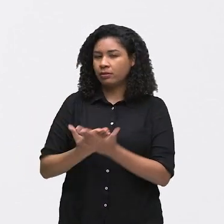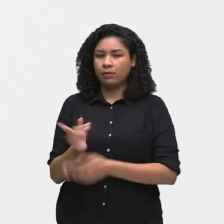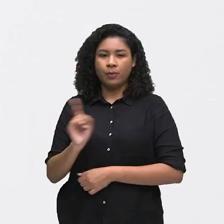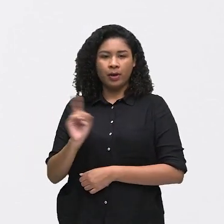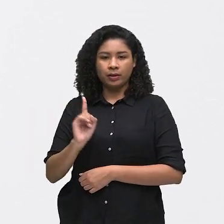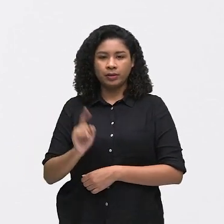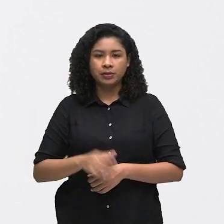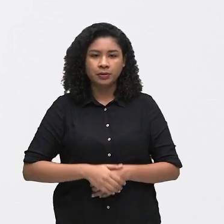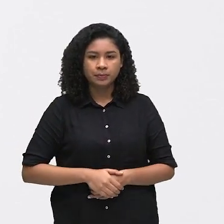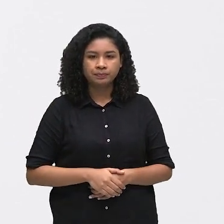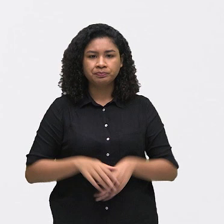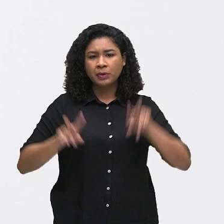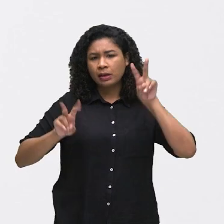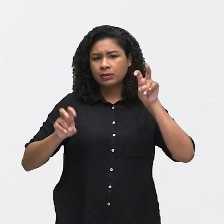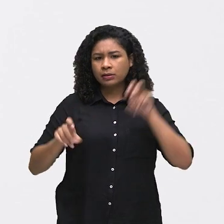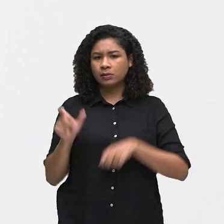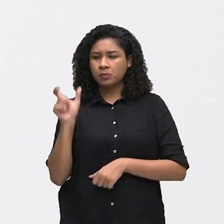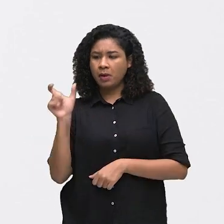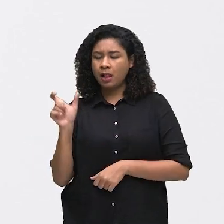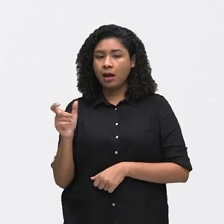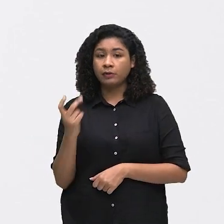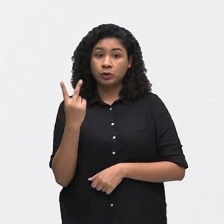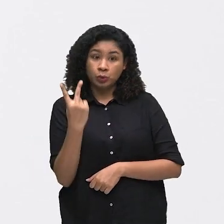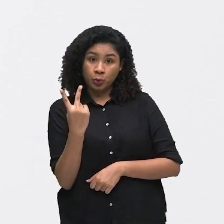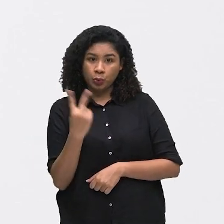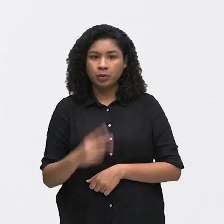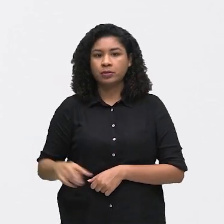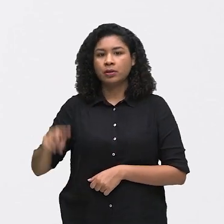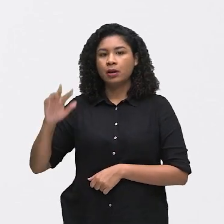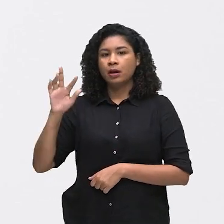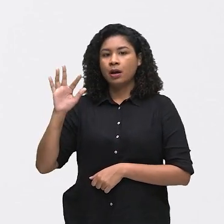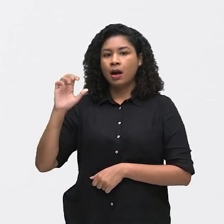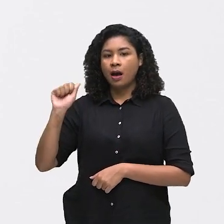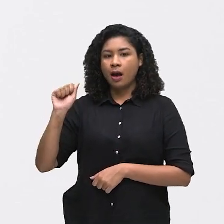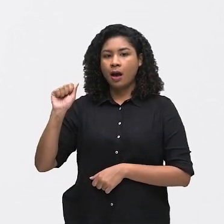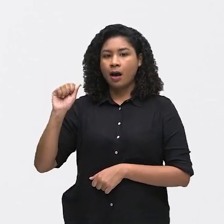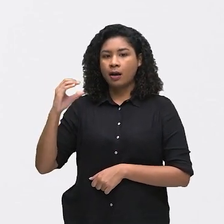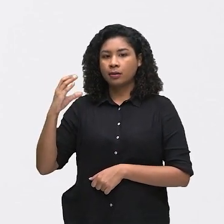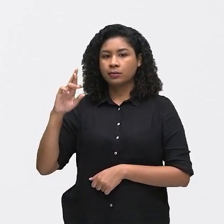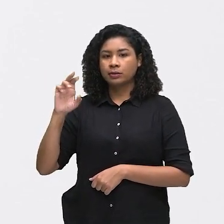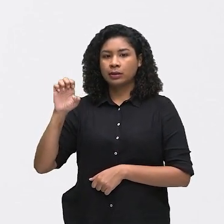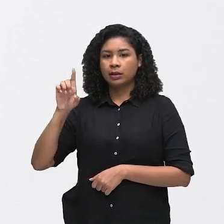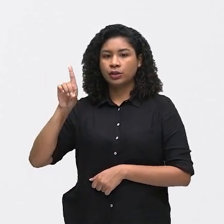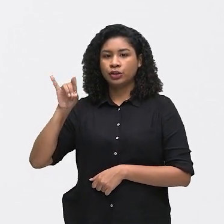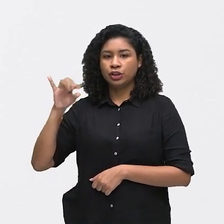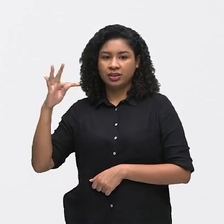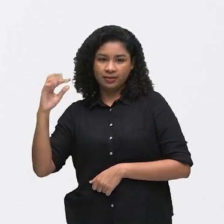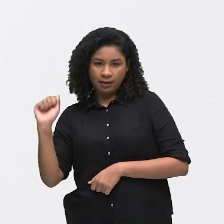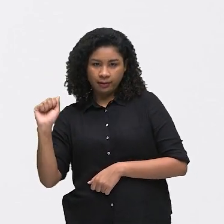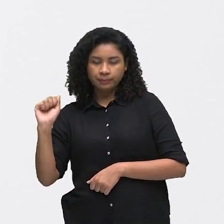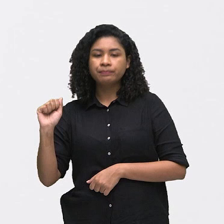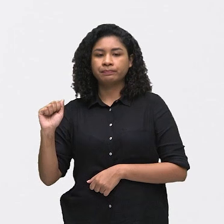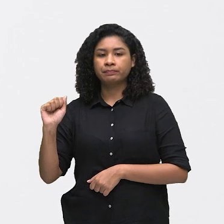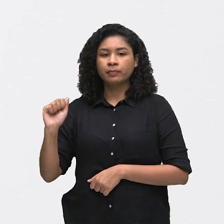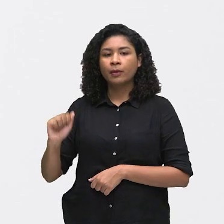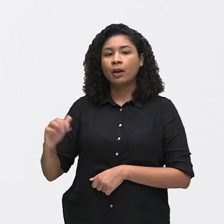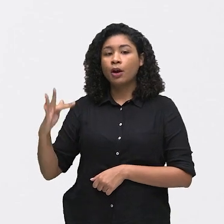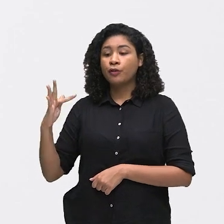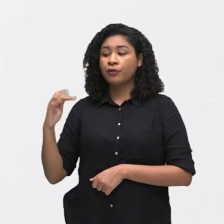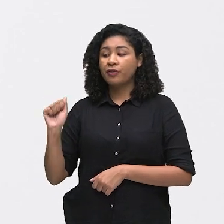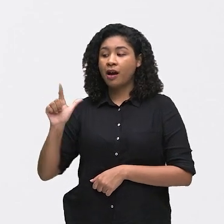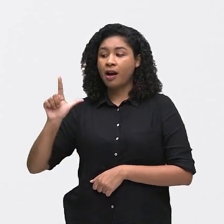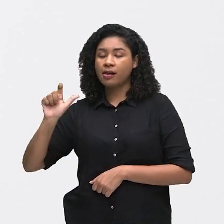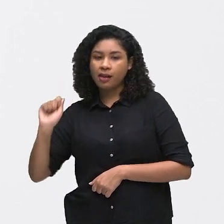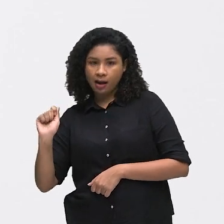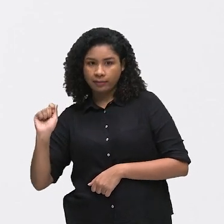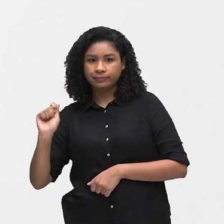verbo acreditar e o verbo falar. E a pergunta é, em que tempo eles estão conjugados? Qual é